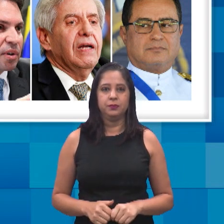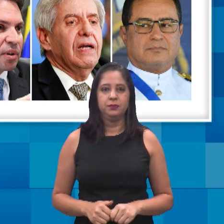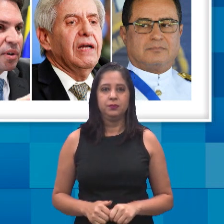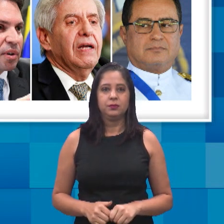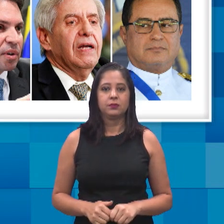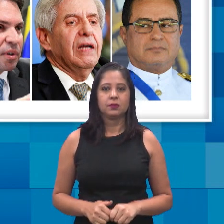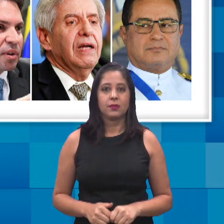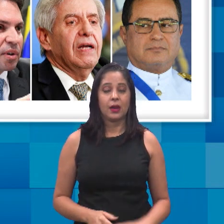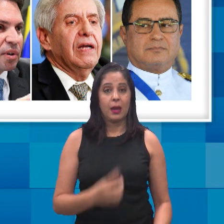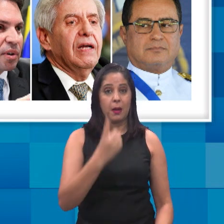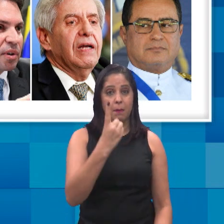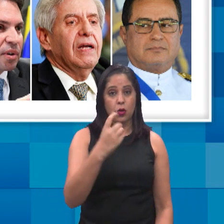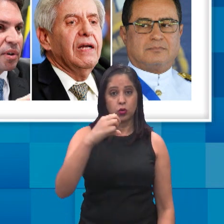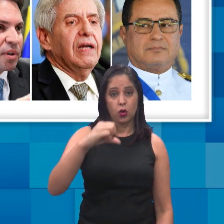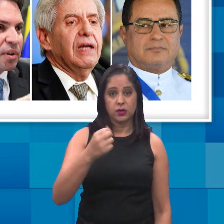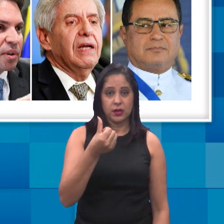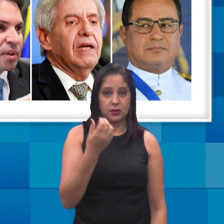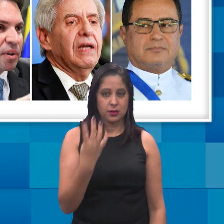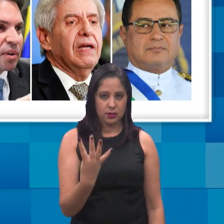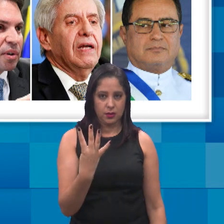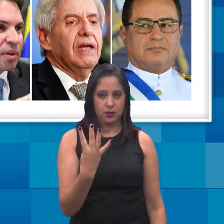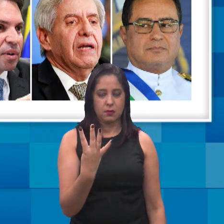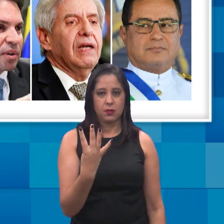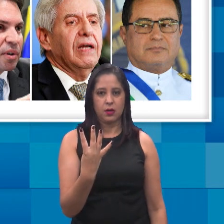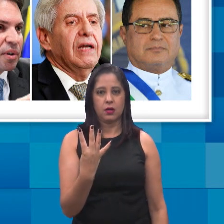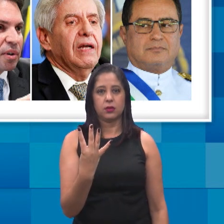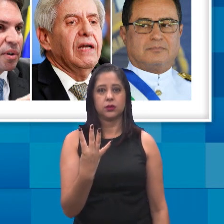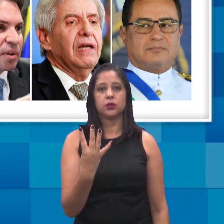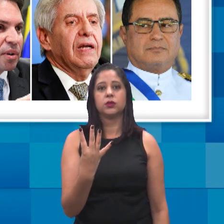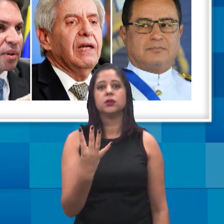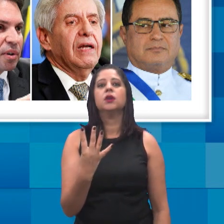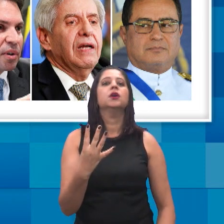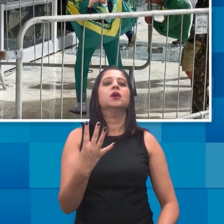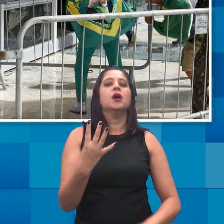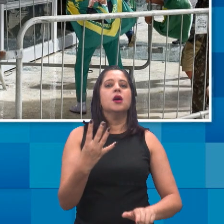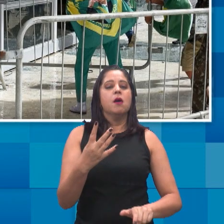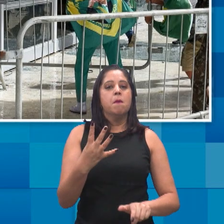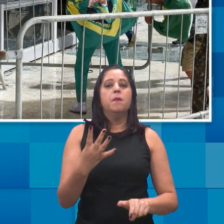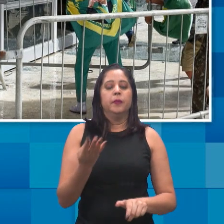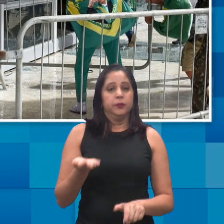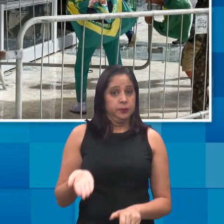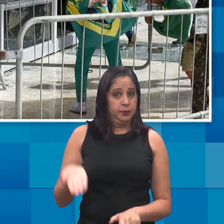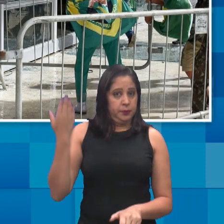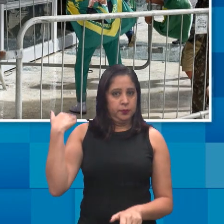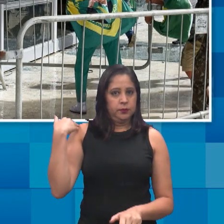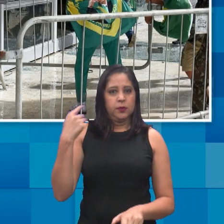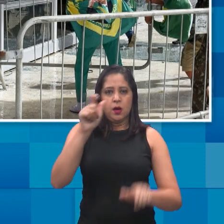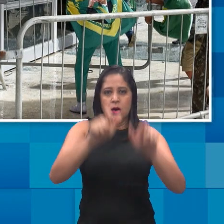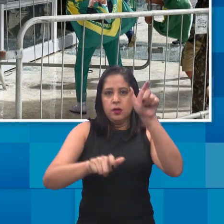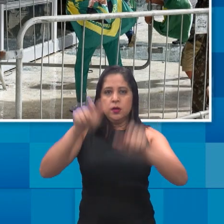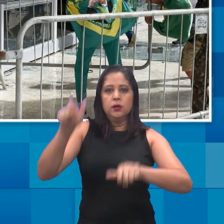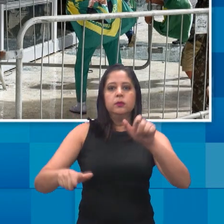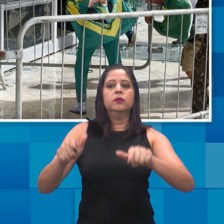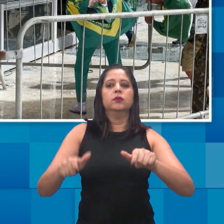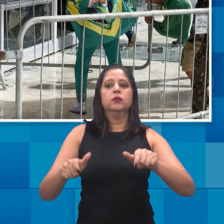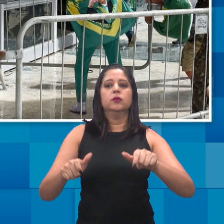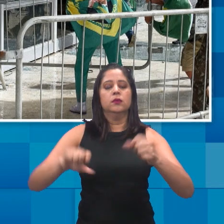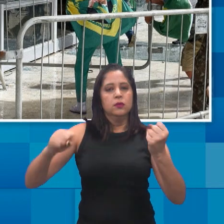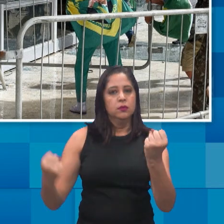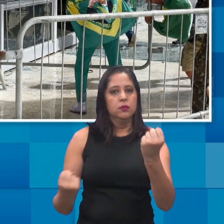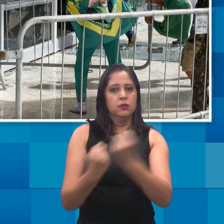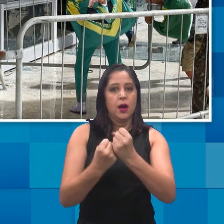Em 1964, muitos foram cúmplices do golpe militar que